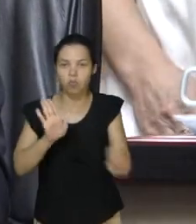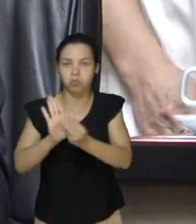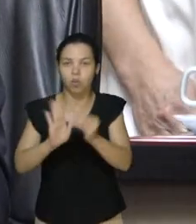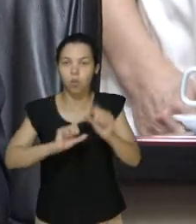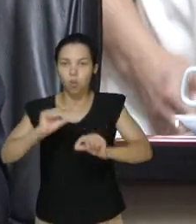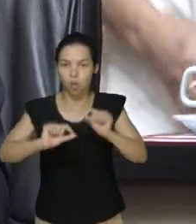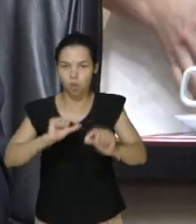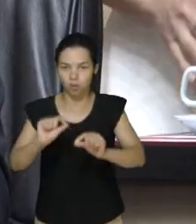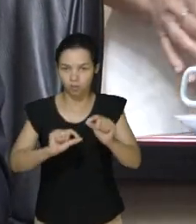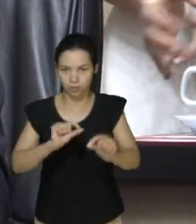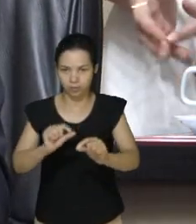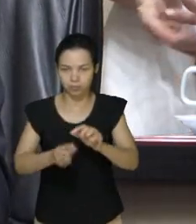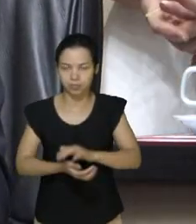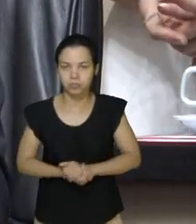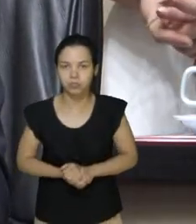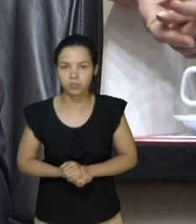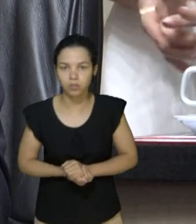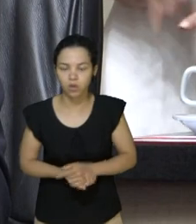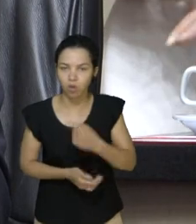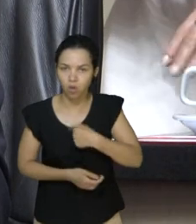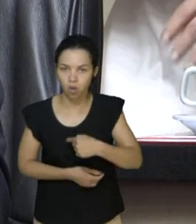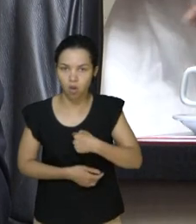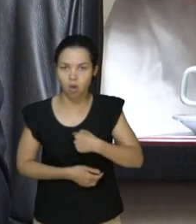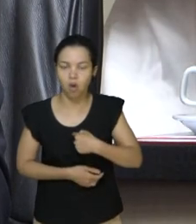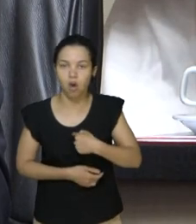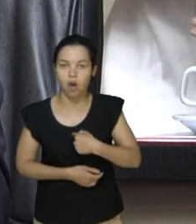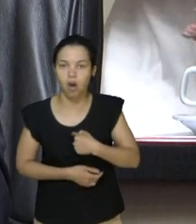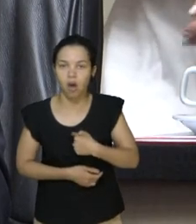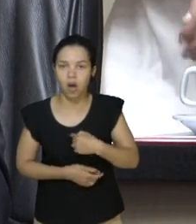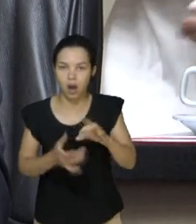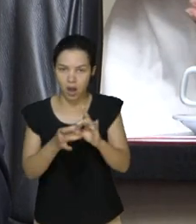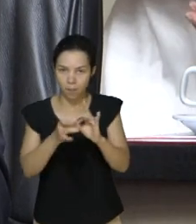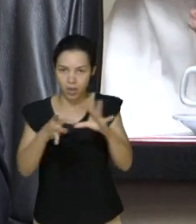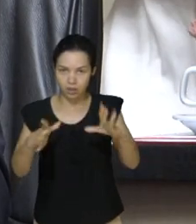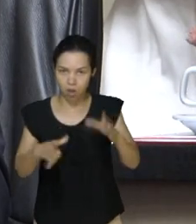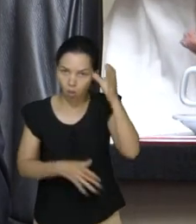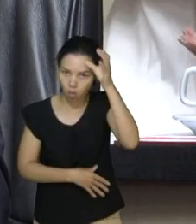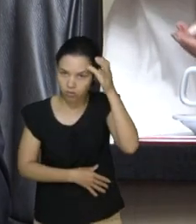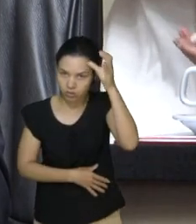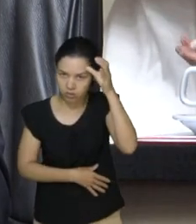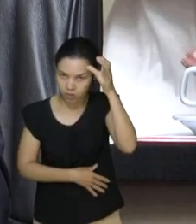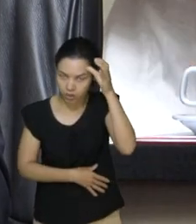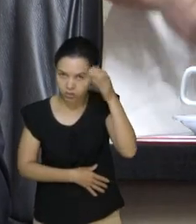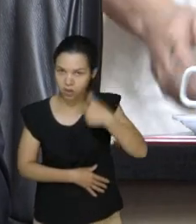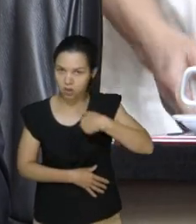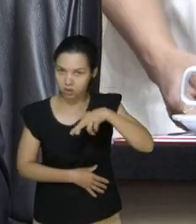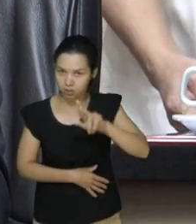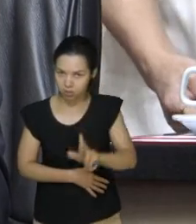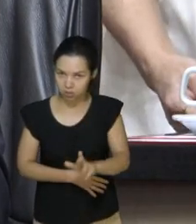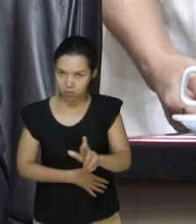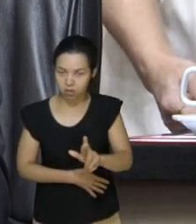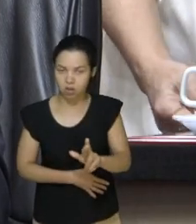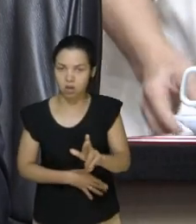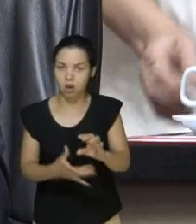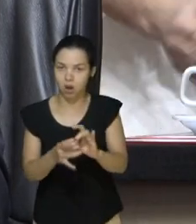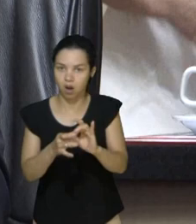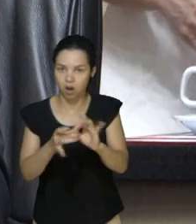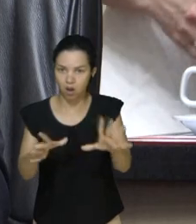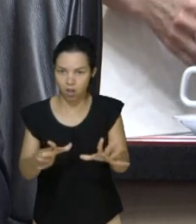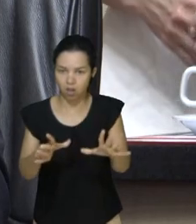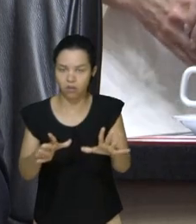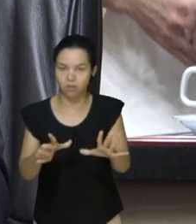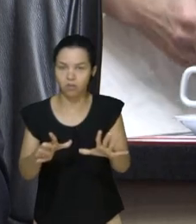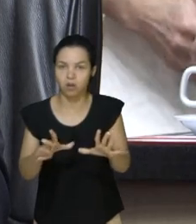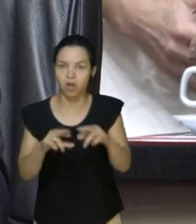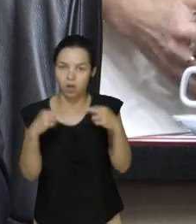é inviolável a liberdade de consciência e de crença, sendo assegurado o livre exercício dos cultos religiosos e